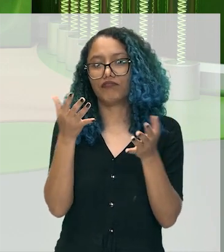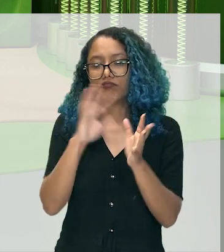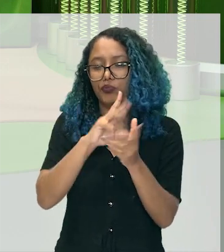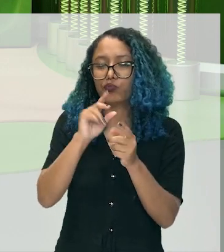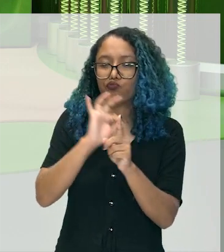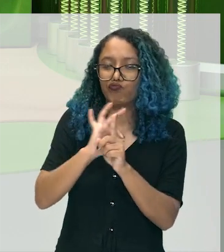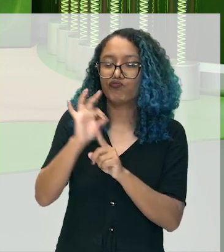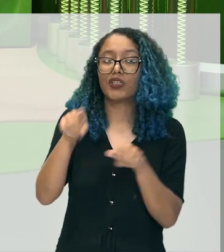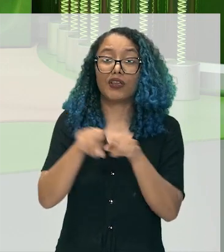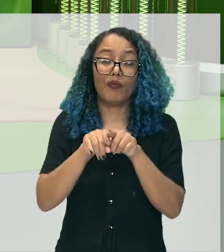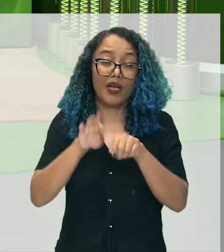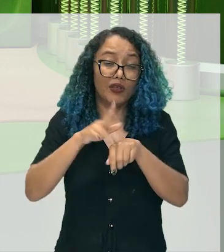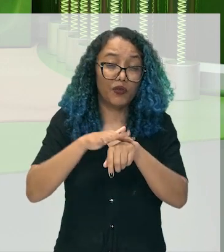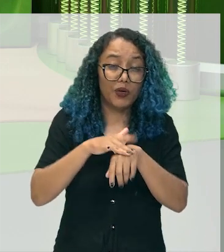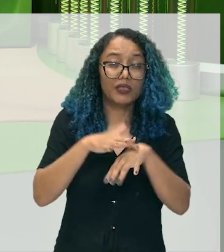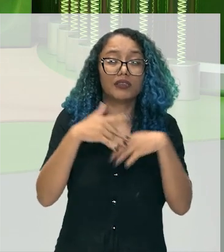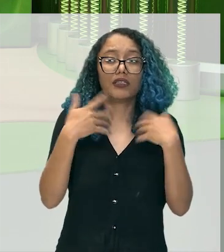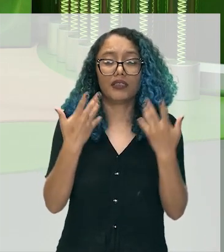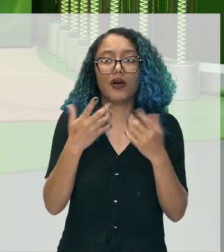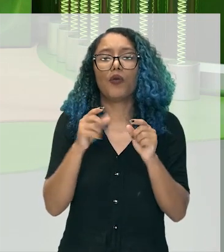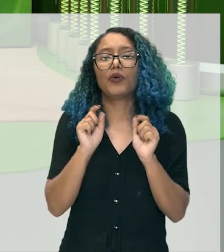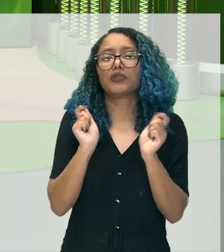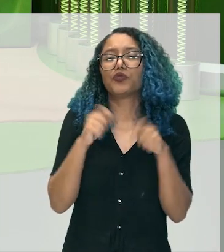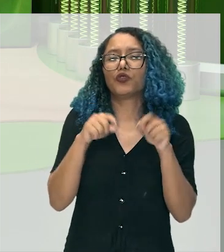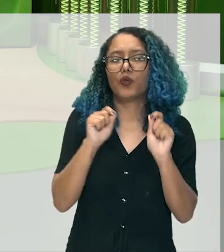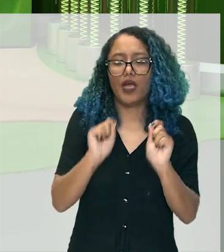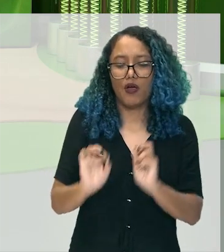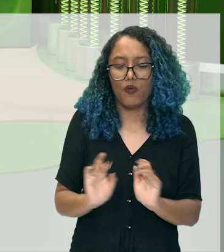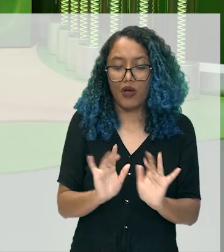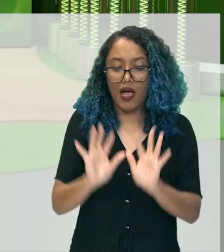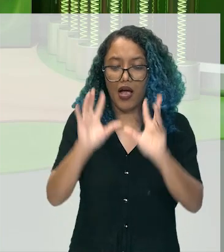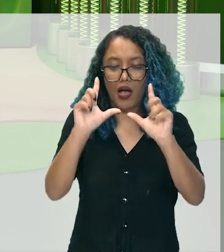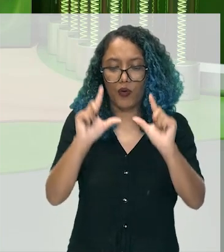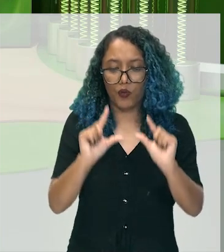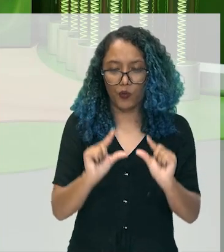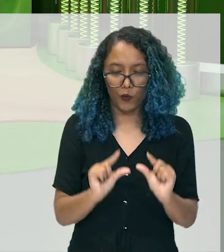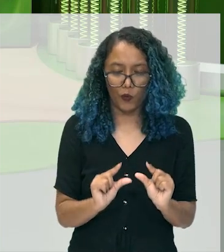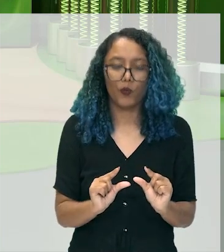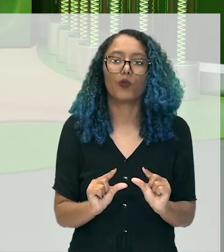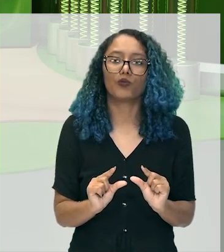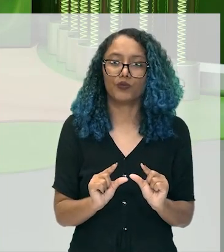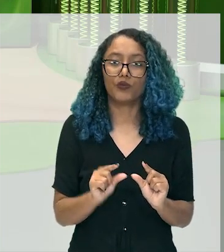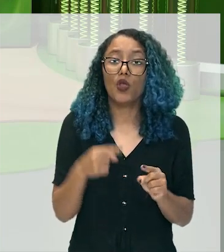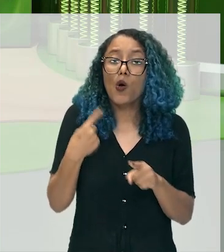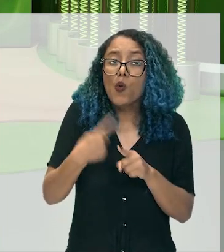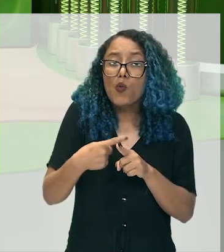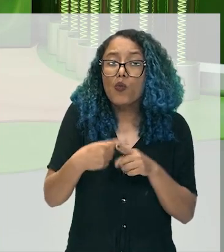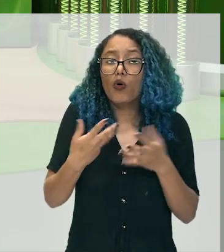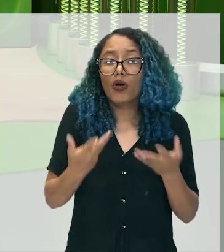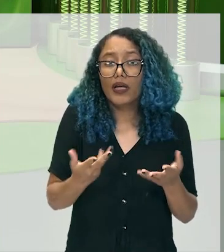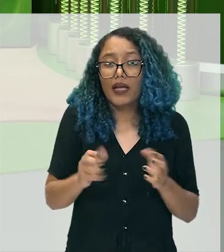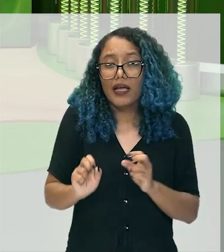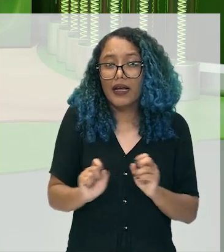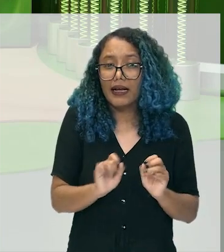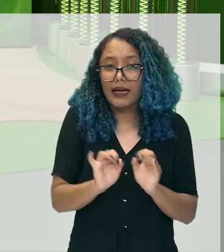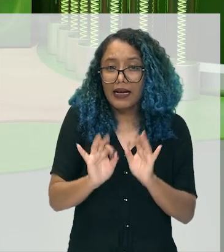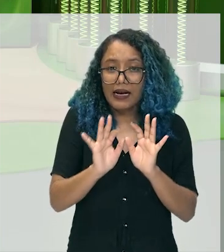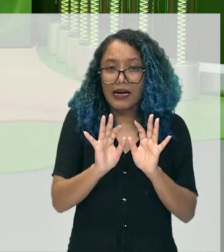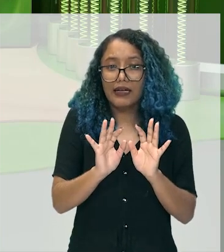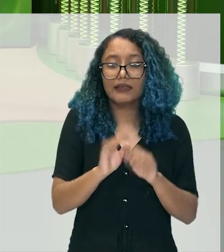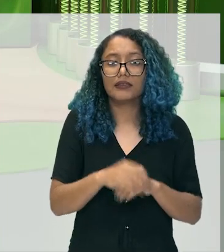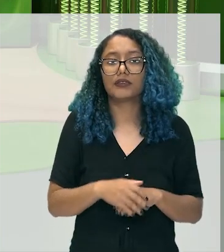as doenças, esses gases sejam diminuídos, porque são gases que estão relacionados